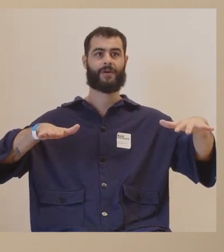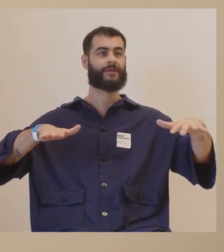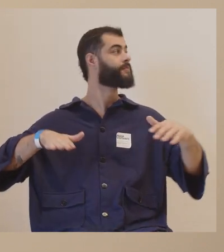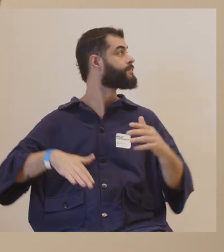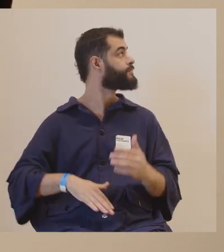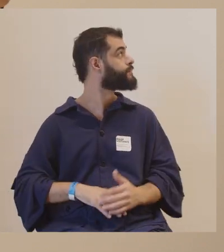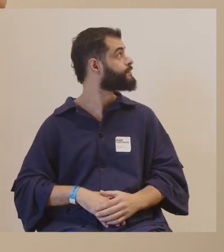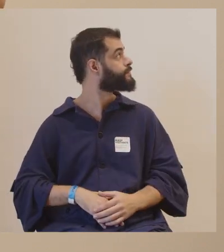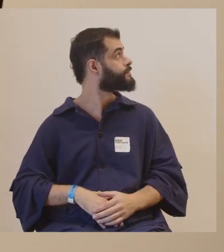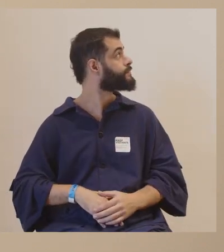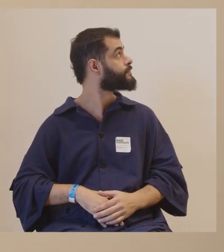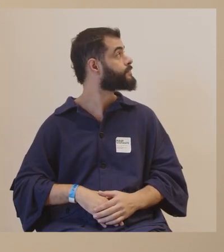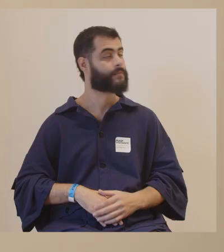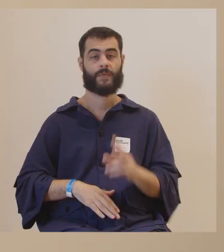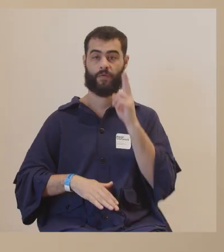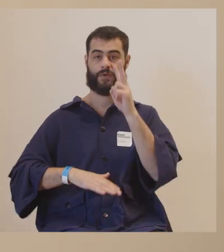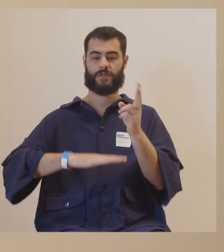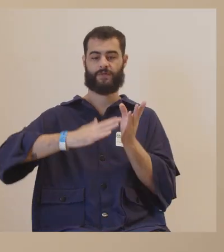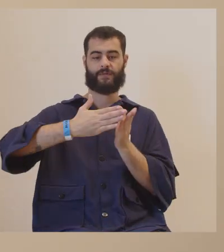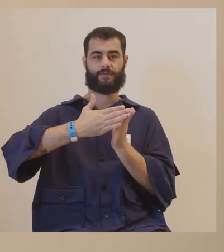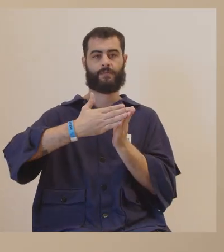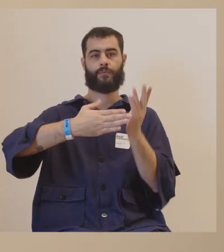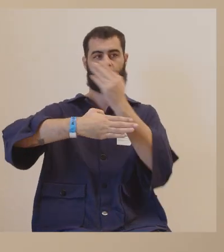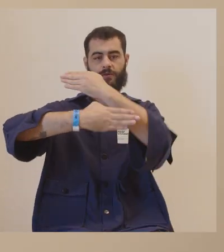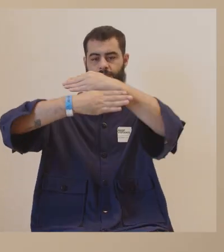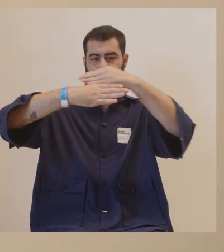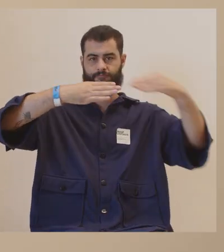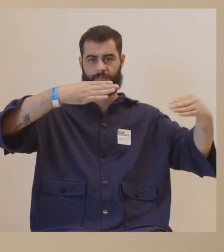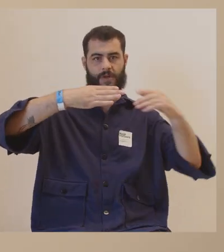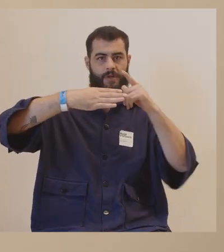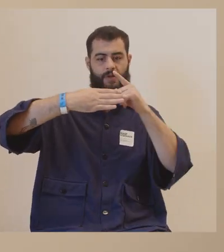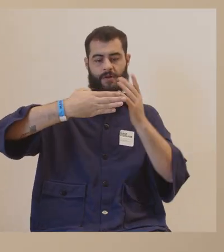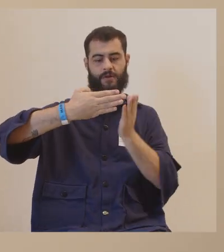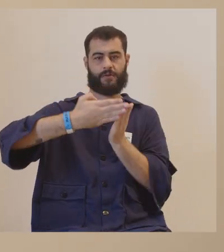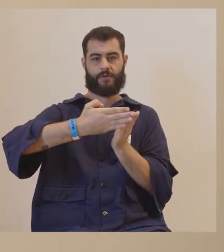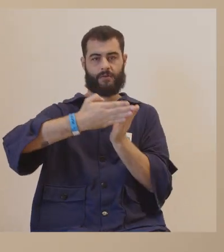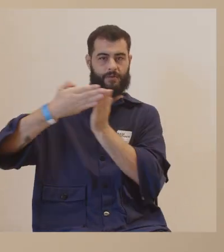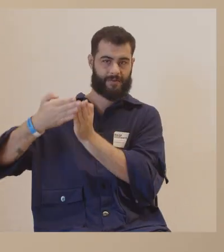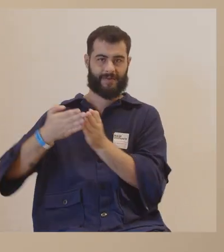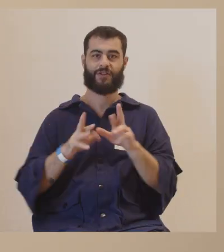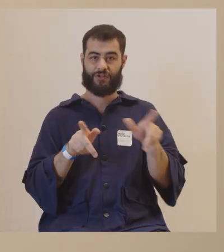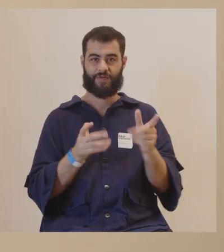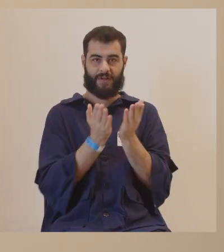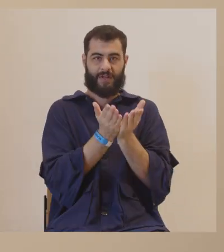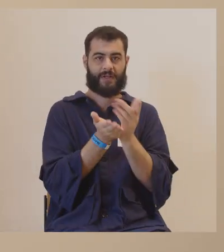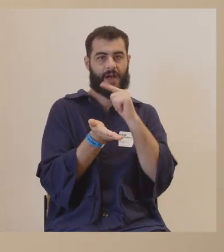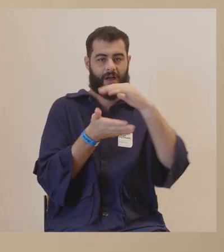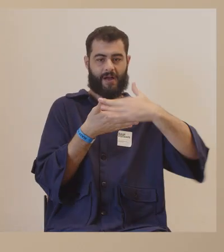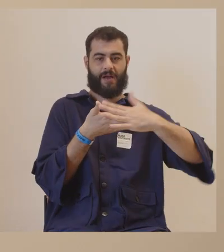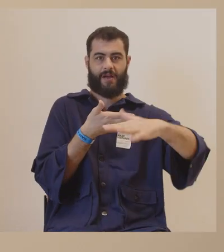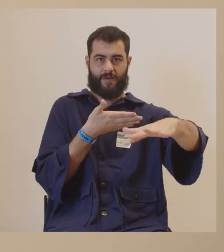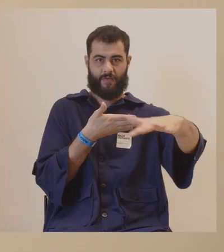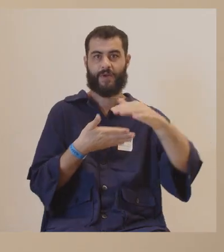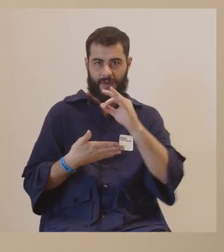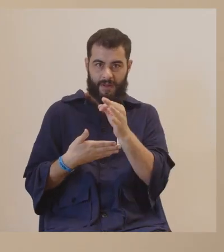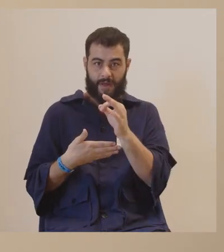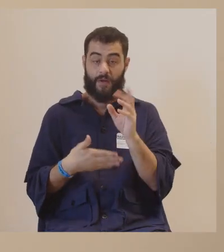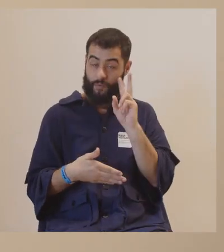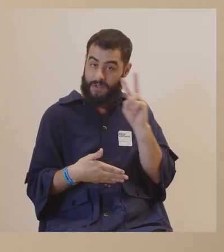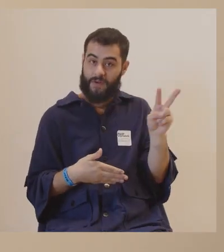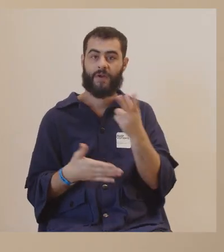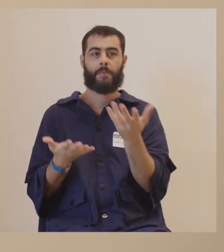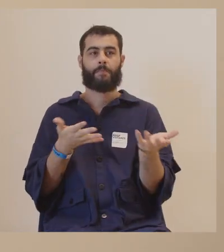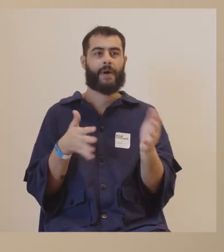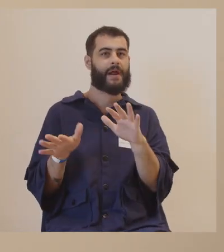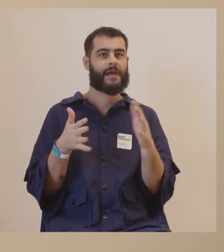da estrutura da barca, né? Quer dizer, elas aparecem deslocadas para o canto, assim, é como se, na verdade, a gente estivesse quase com